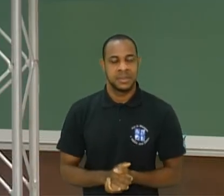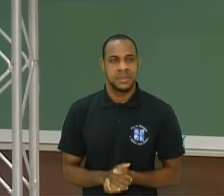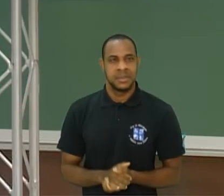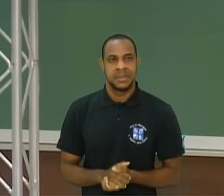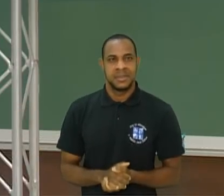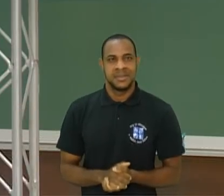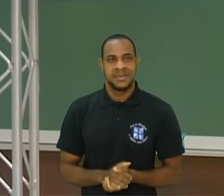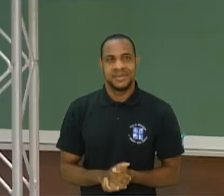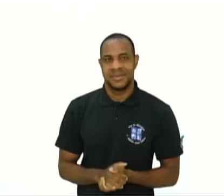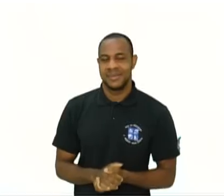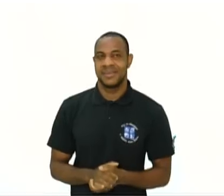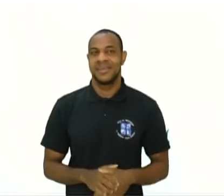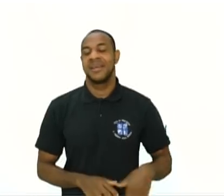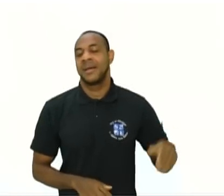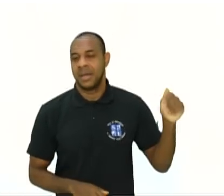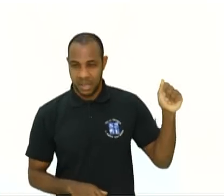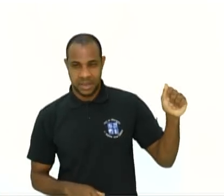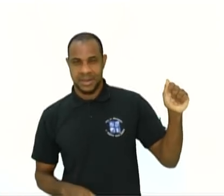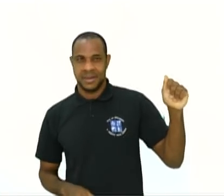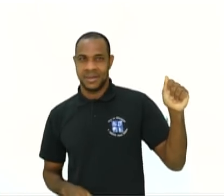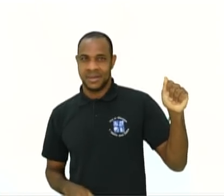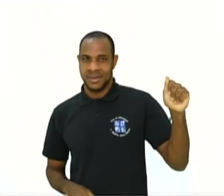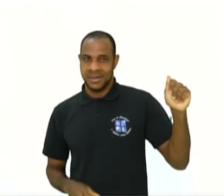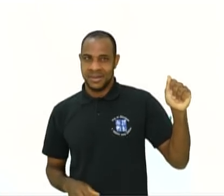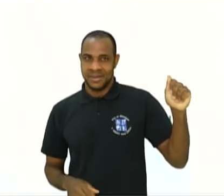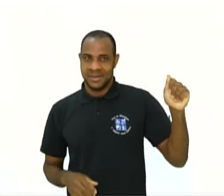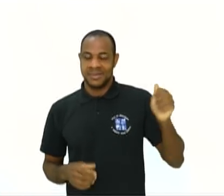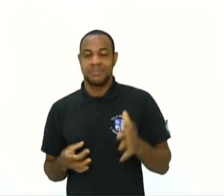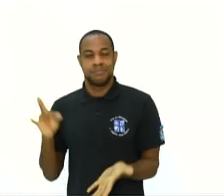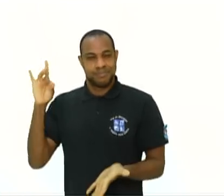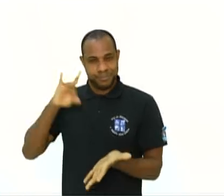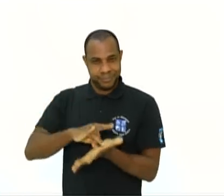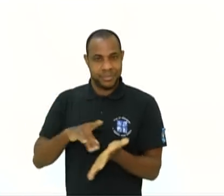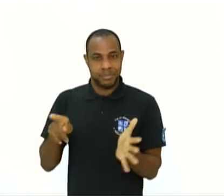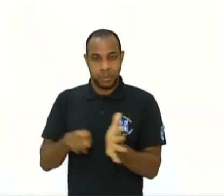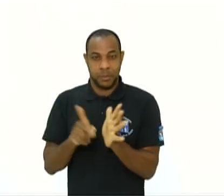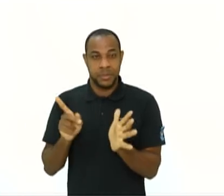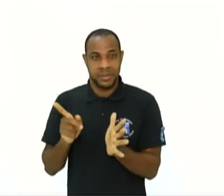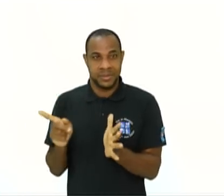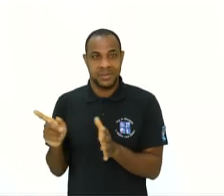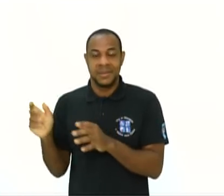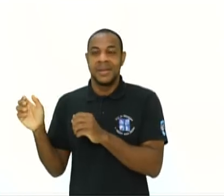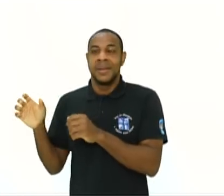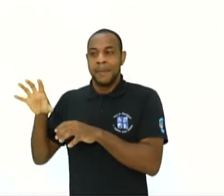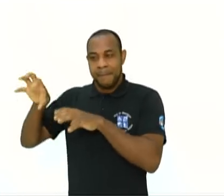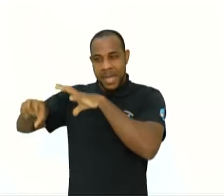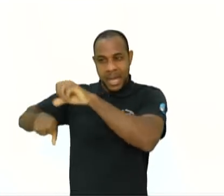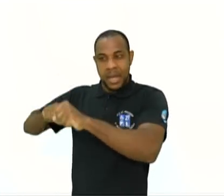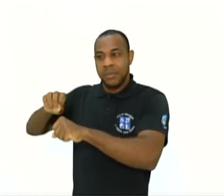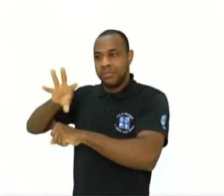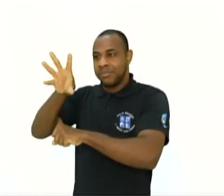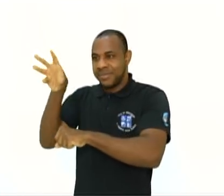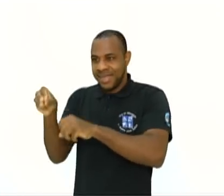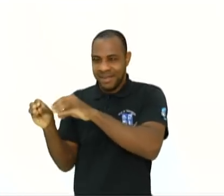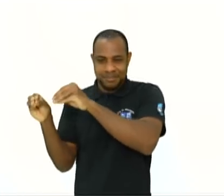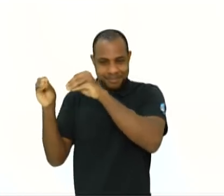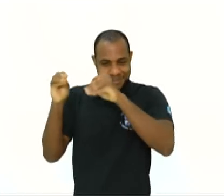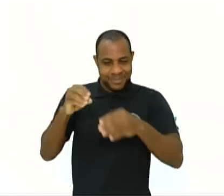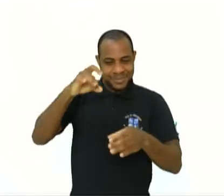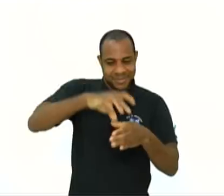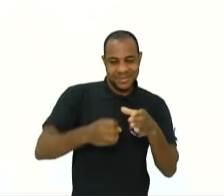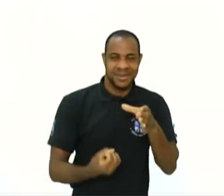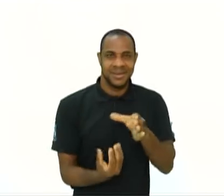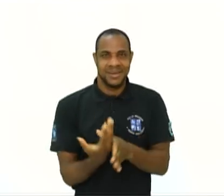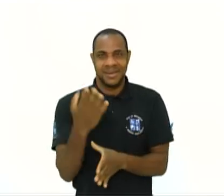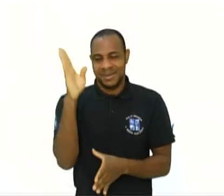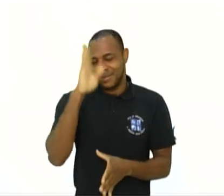quem prestou atenção? Letra A, né? Da África, né? Os baobás foram trazidos da África, a semente, e aqui